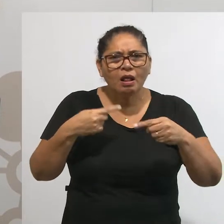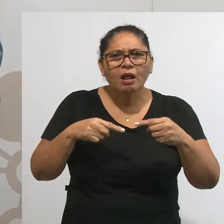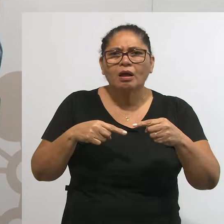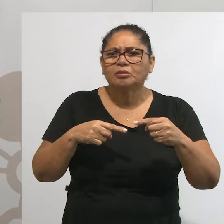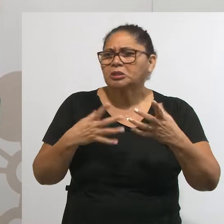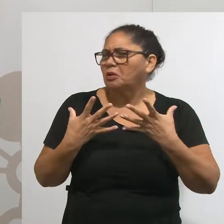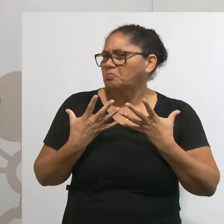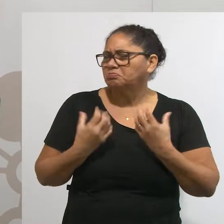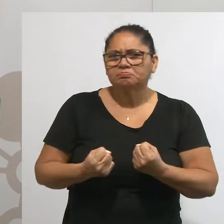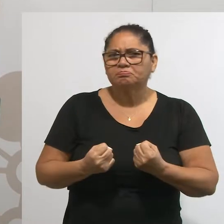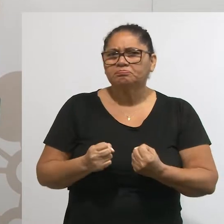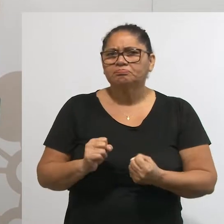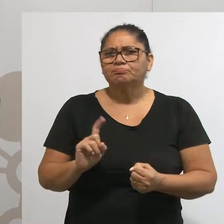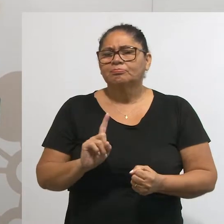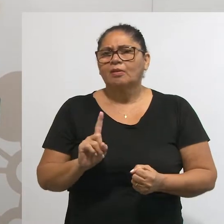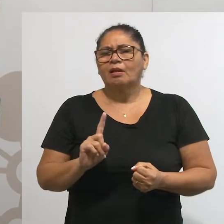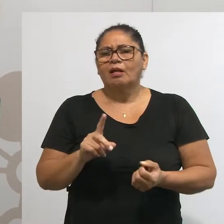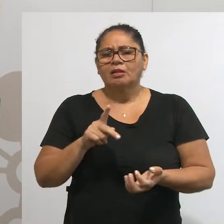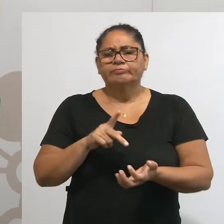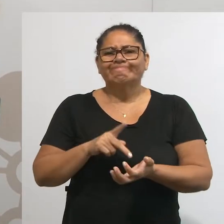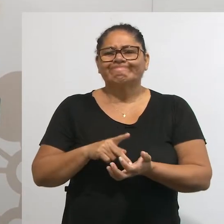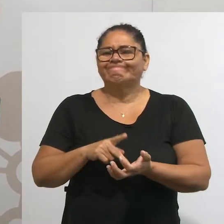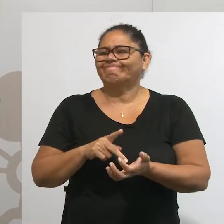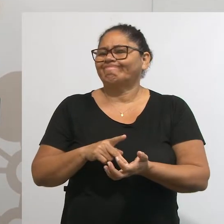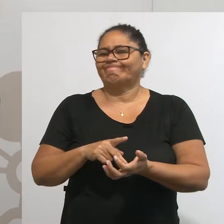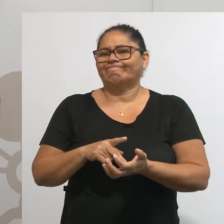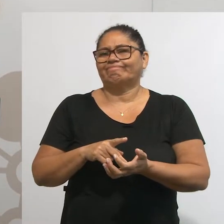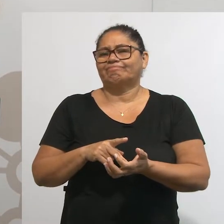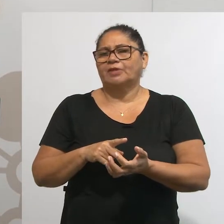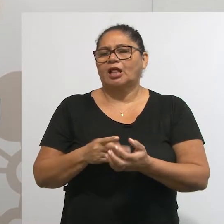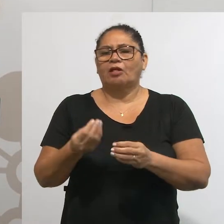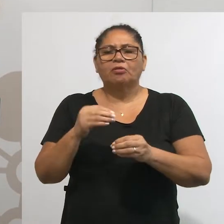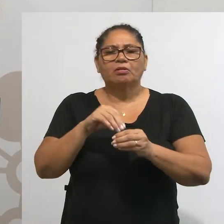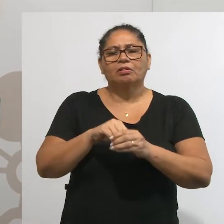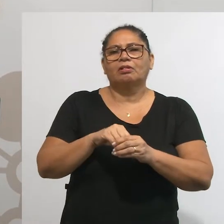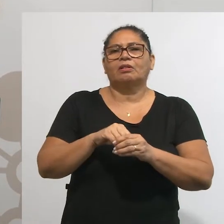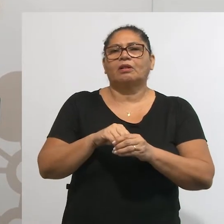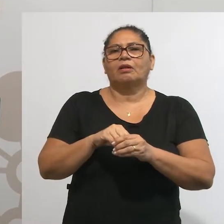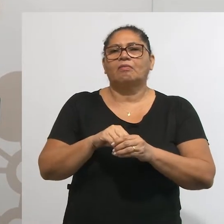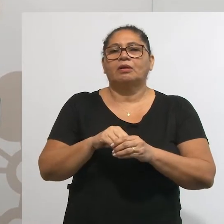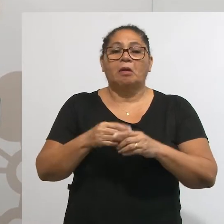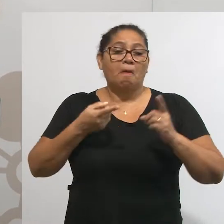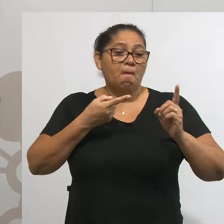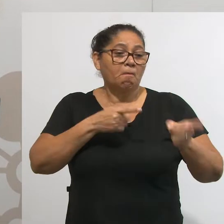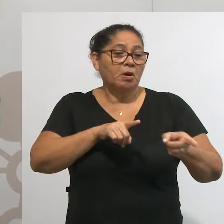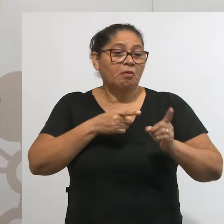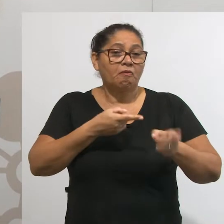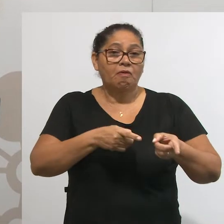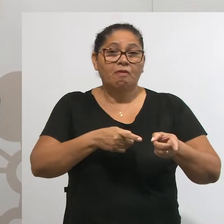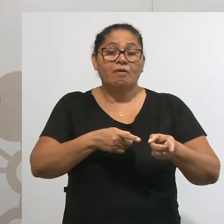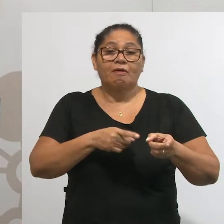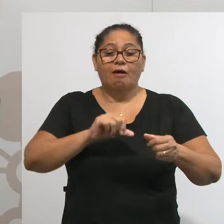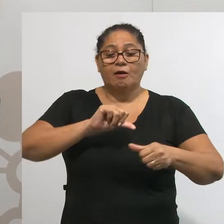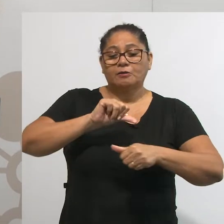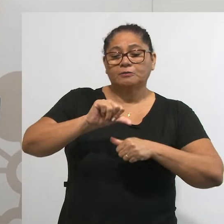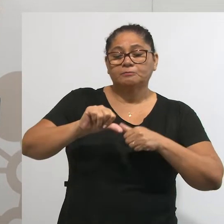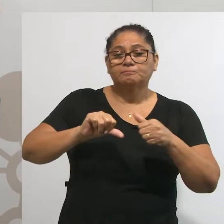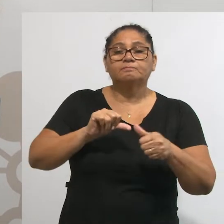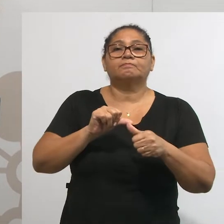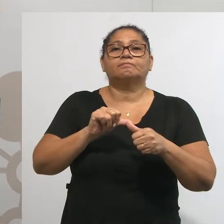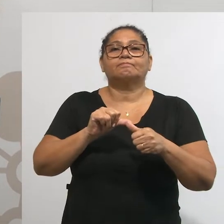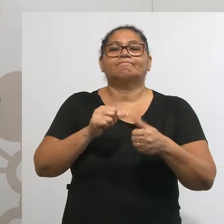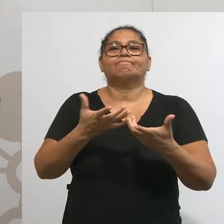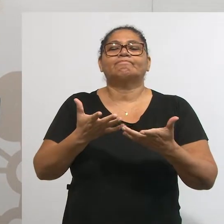não aceitasse a realidade na qual ele estava inserido, mas sim que pudesse provocar também uma